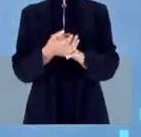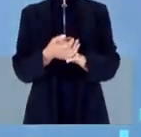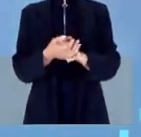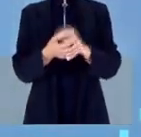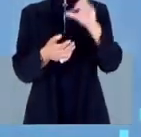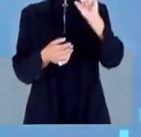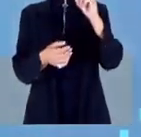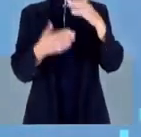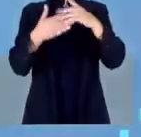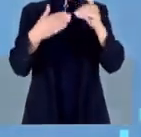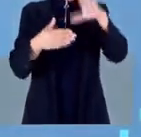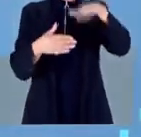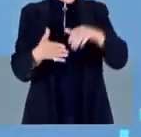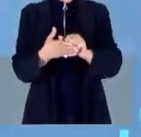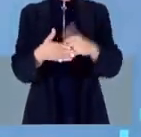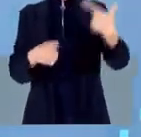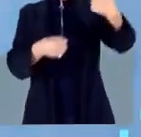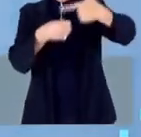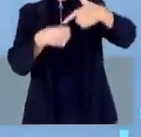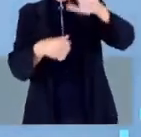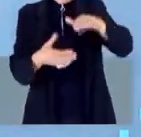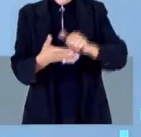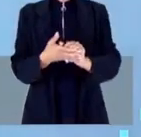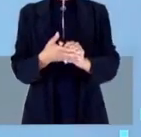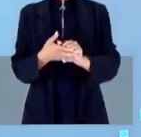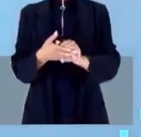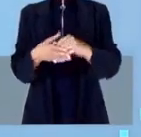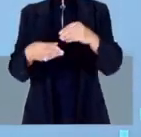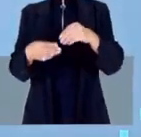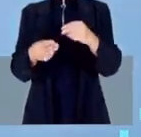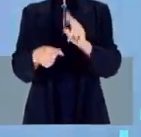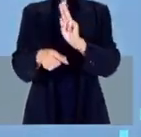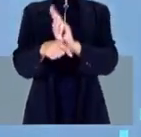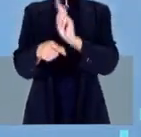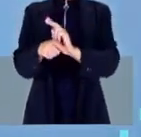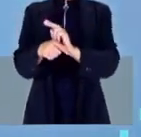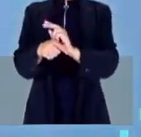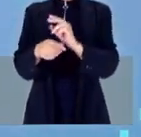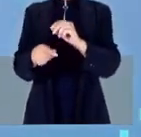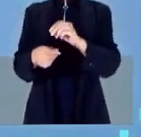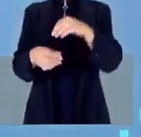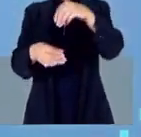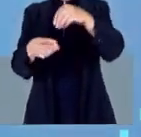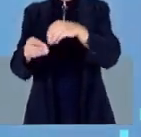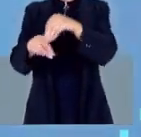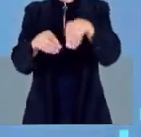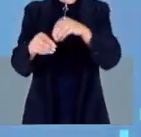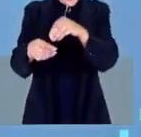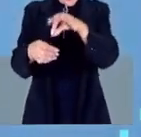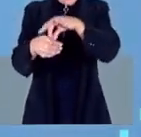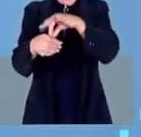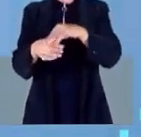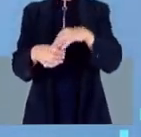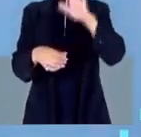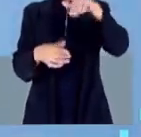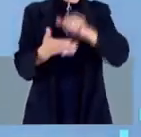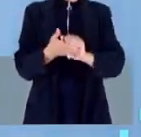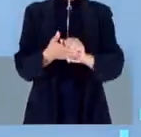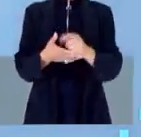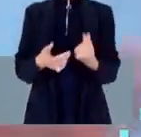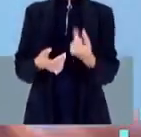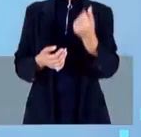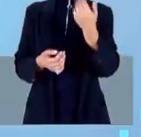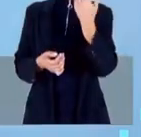valorizar E o dólar cair a gasolina cai o fertilizante que a gente produz os alimentos cai o preço do Trigo cai o preço dos alimentos